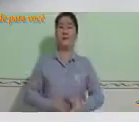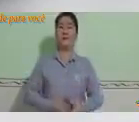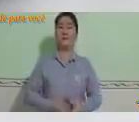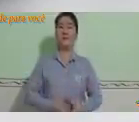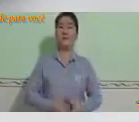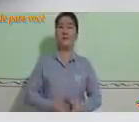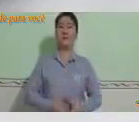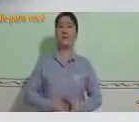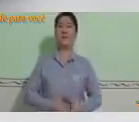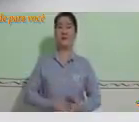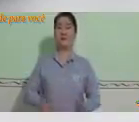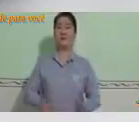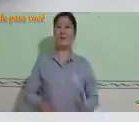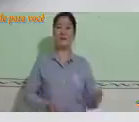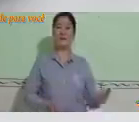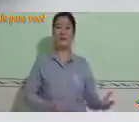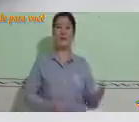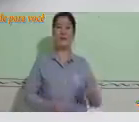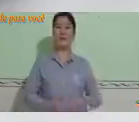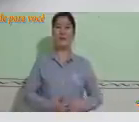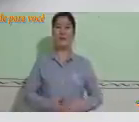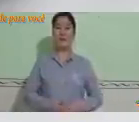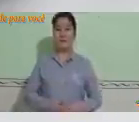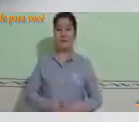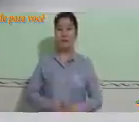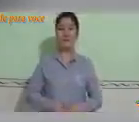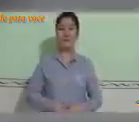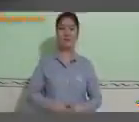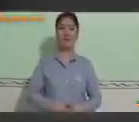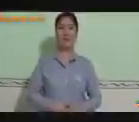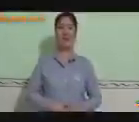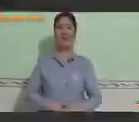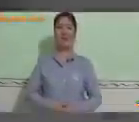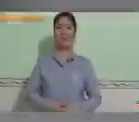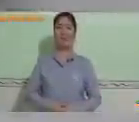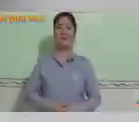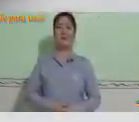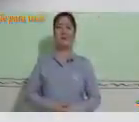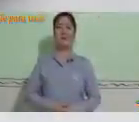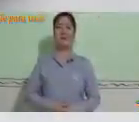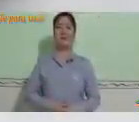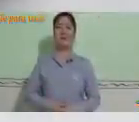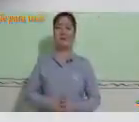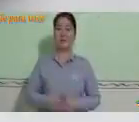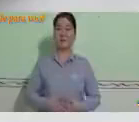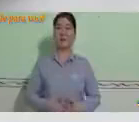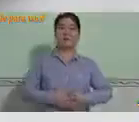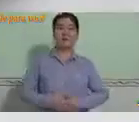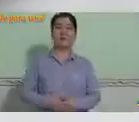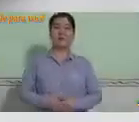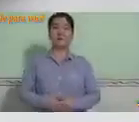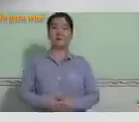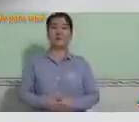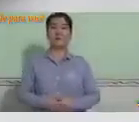MARCASEMANCHASDSATAPORA.FORMASNATURAIS para tirar as cicatrizes da catapora da pele da criança, podem ser usadas soluções naturais como